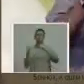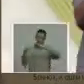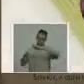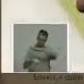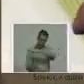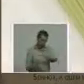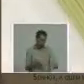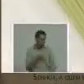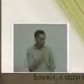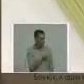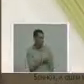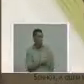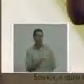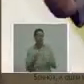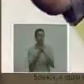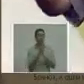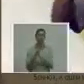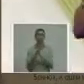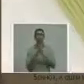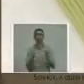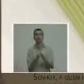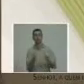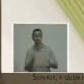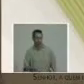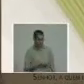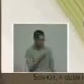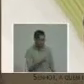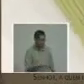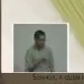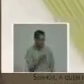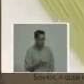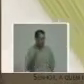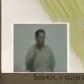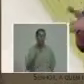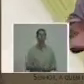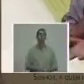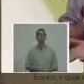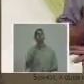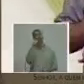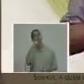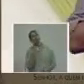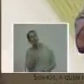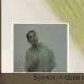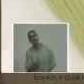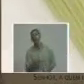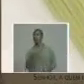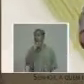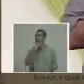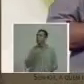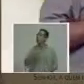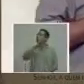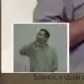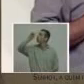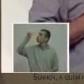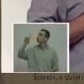a oração a partir da vida, a oração a partir dos acontecimentos. O que que o homem e a mulher de Deus, na hora das